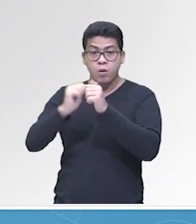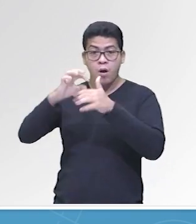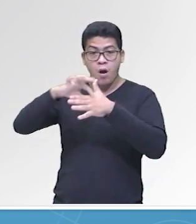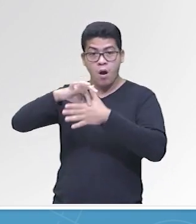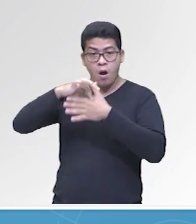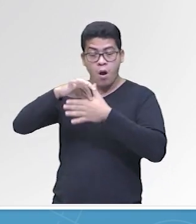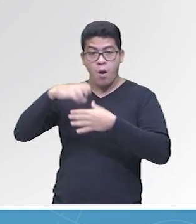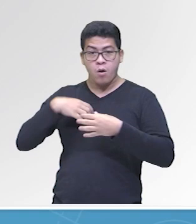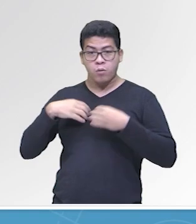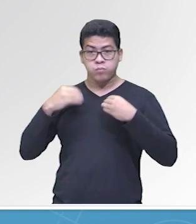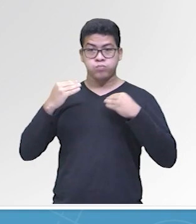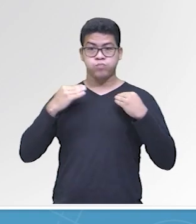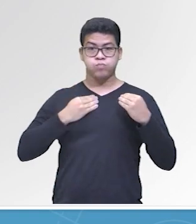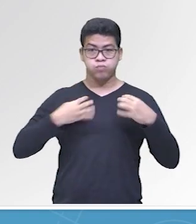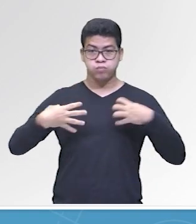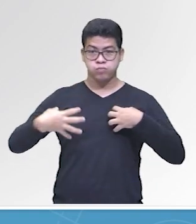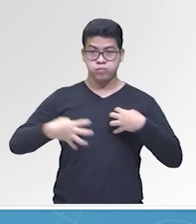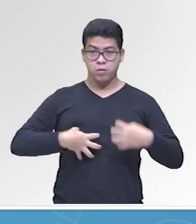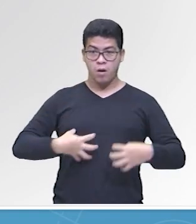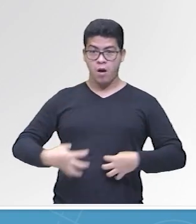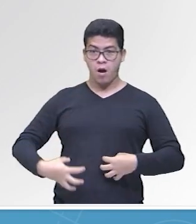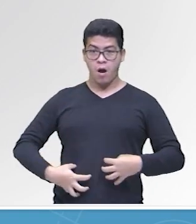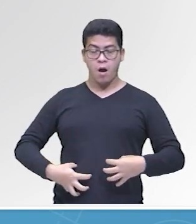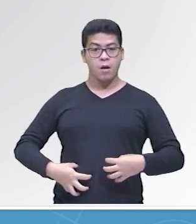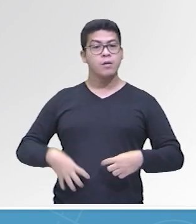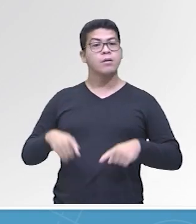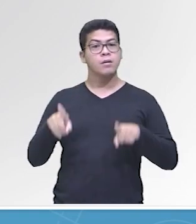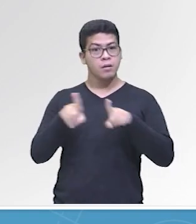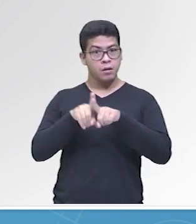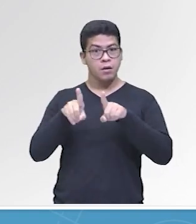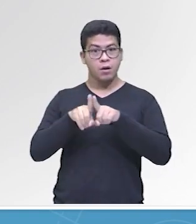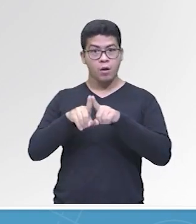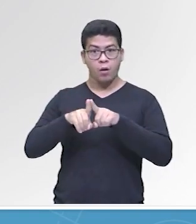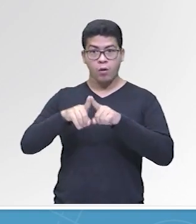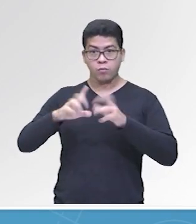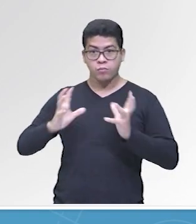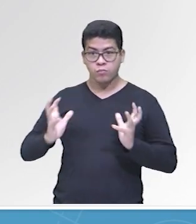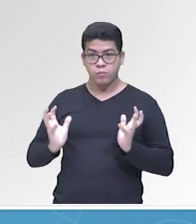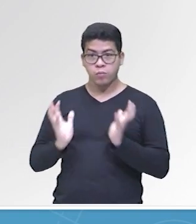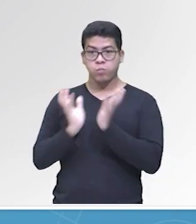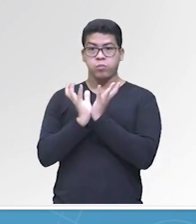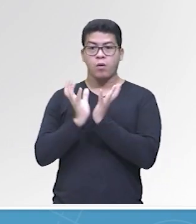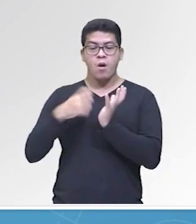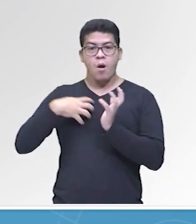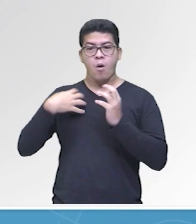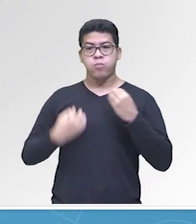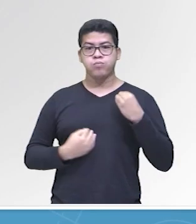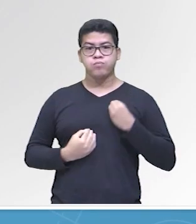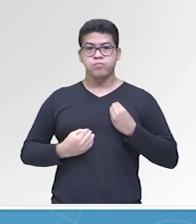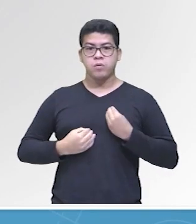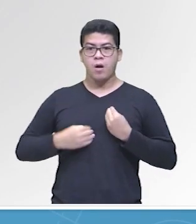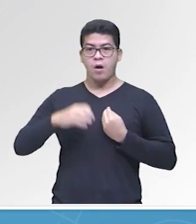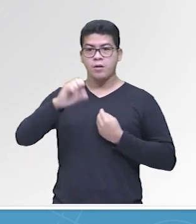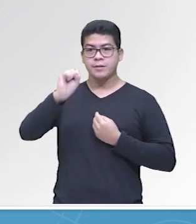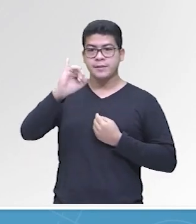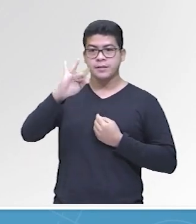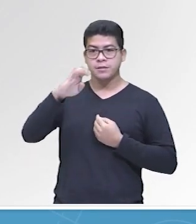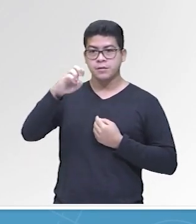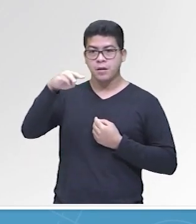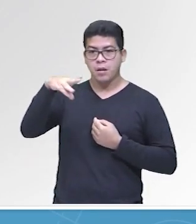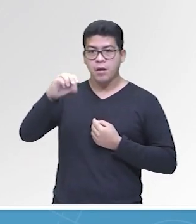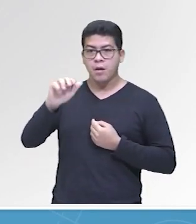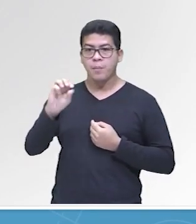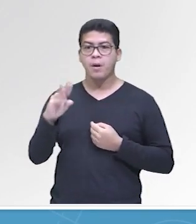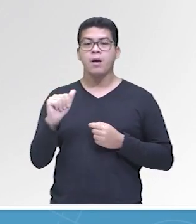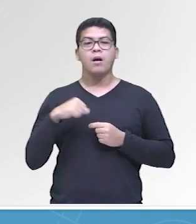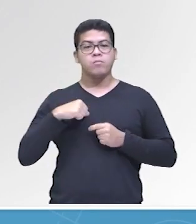vai formar um órgão. Esse órgão, com comunicação de outros órgãos, vai formar um sistema. E o sistema vai